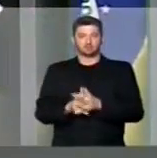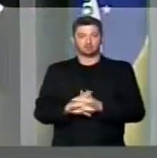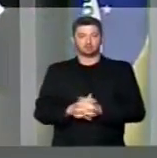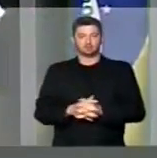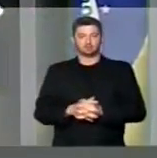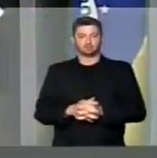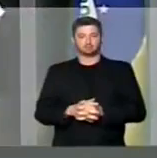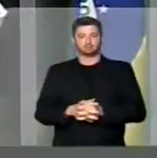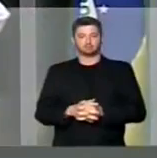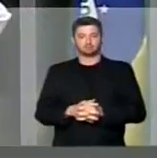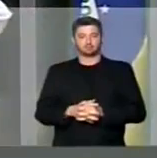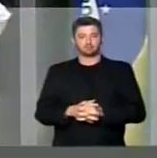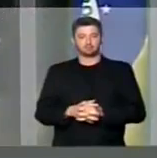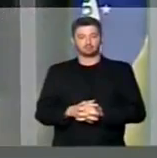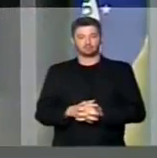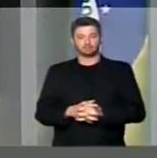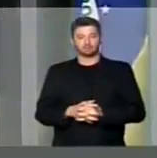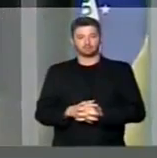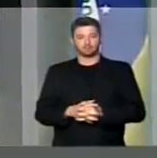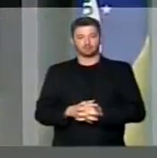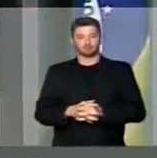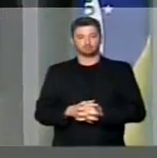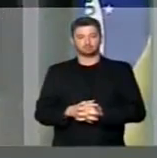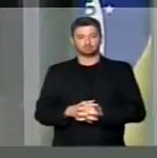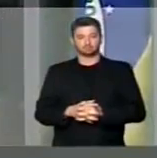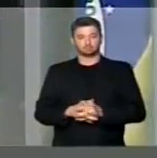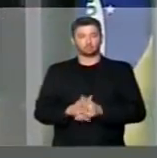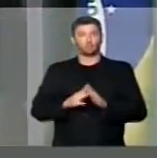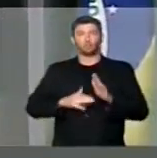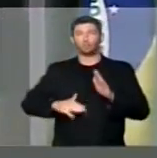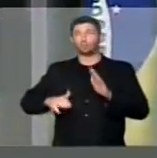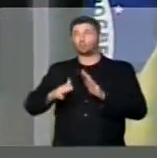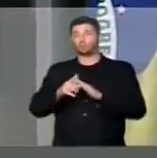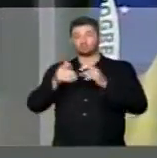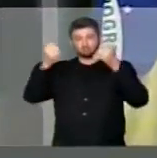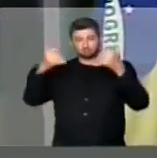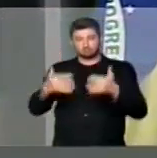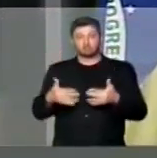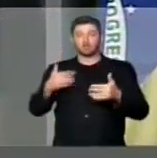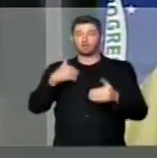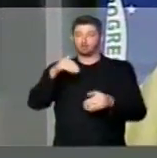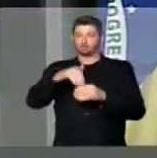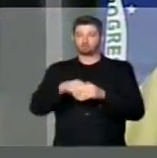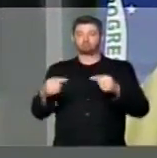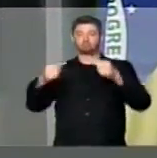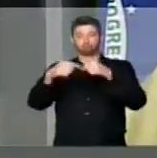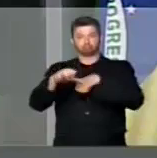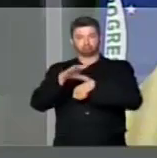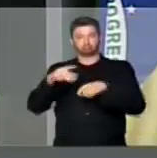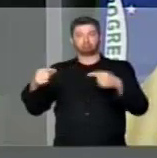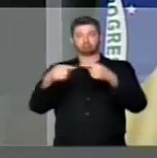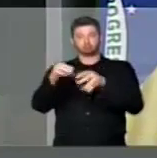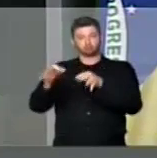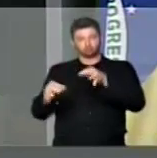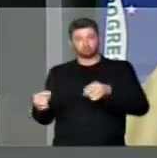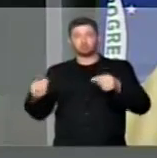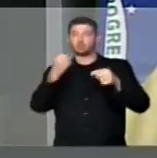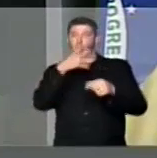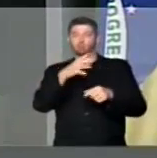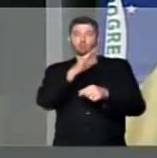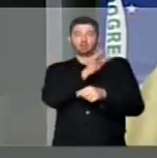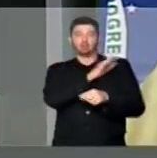apresentado em anexo. Por todo o exposto, voto pela constitucionalidade, juridicidade, boa